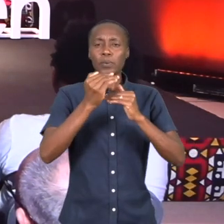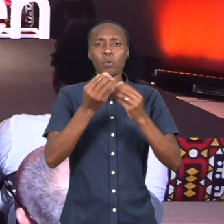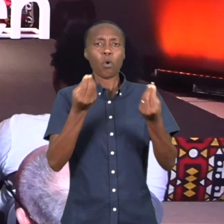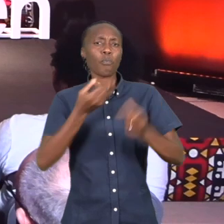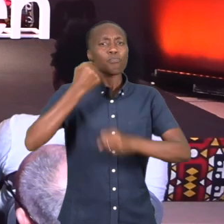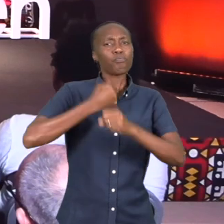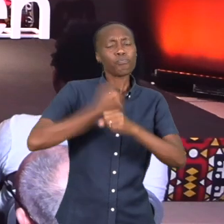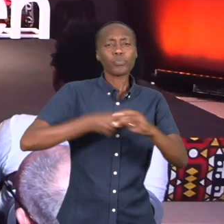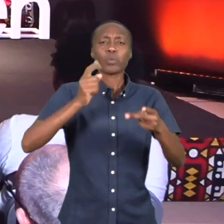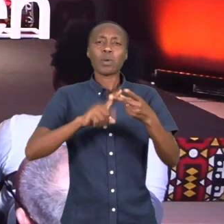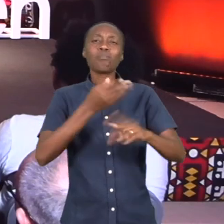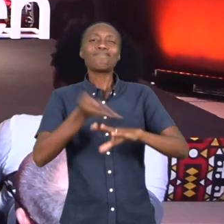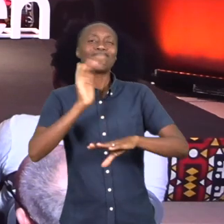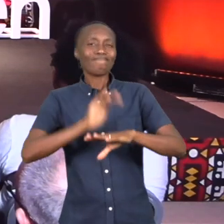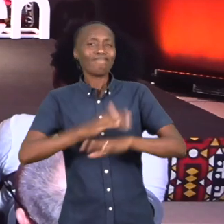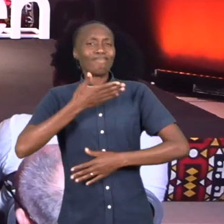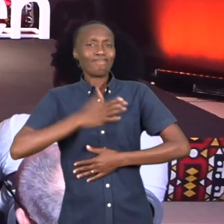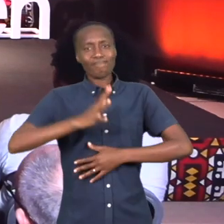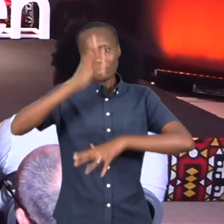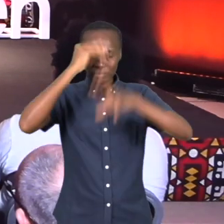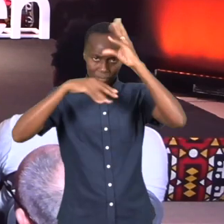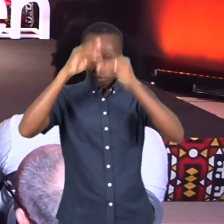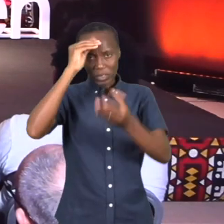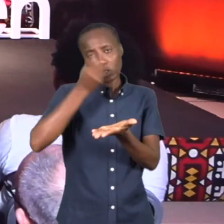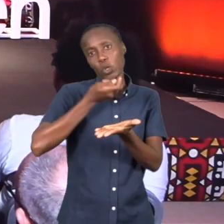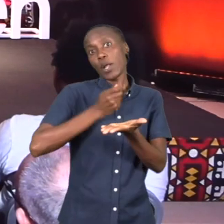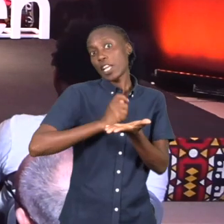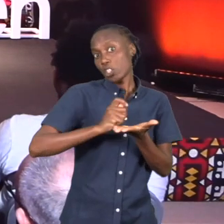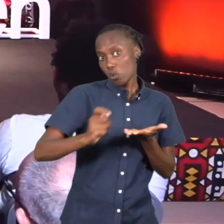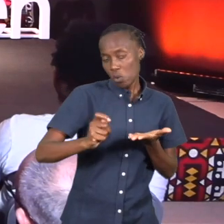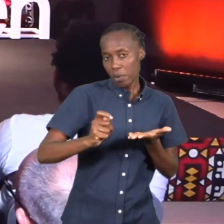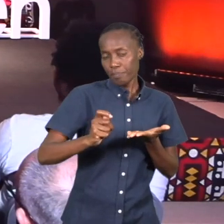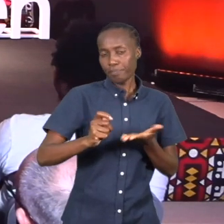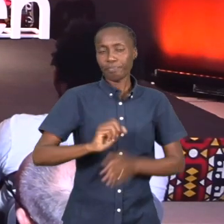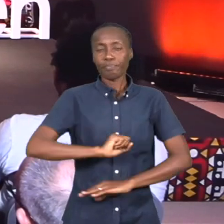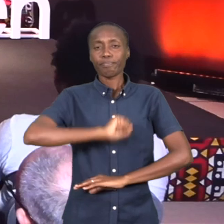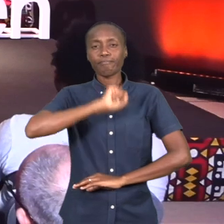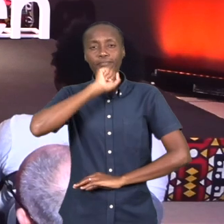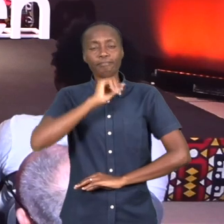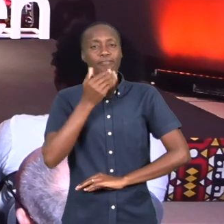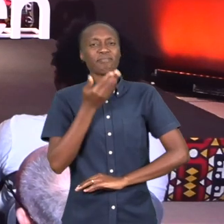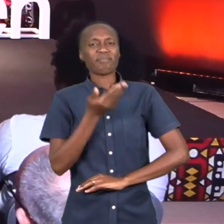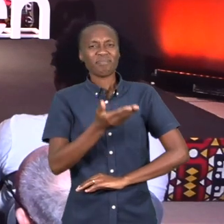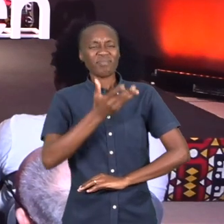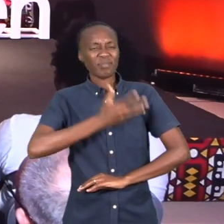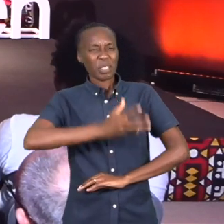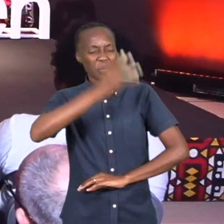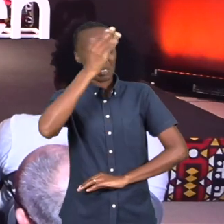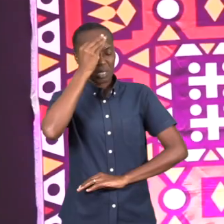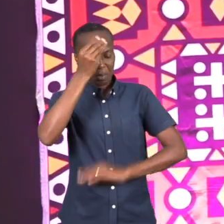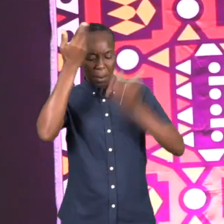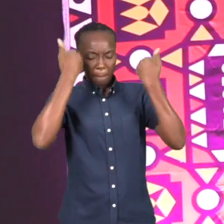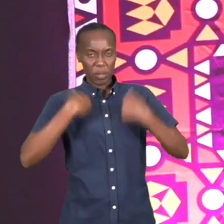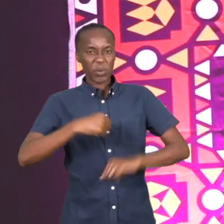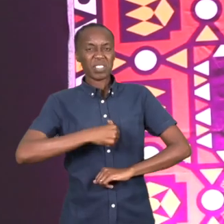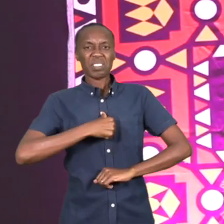profissional. A maior causa destas dificuldades foi o fato dos meus tios nunca compreenderem a minha